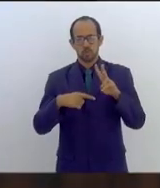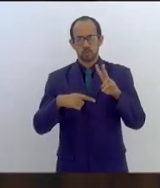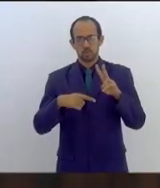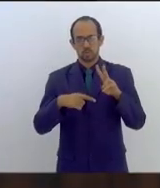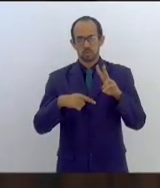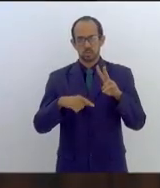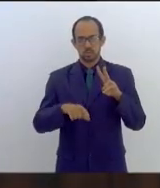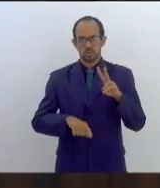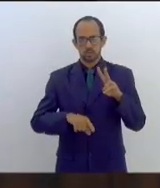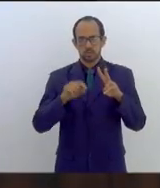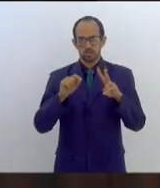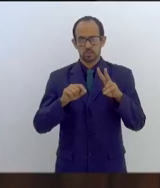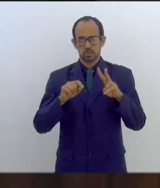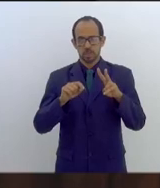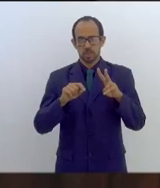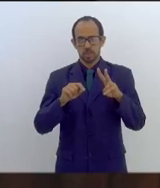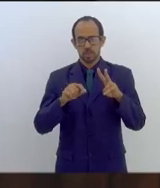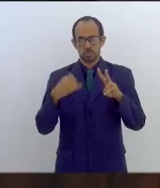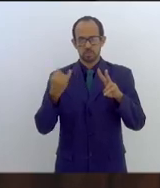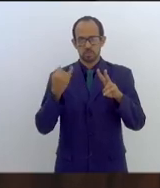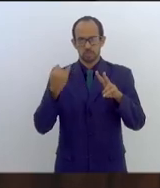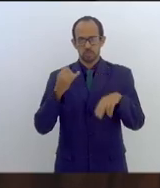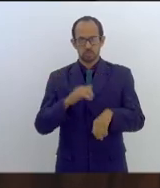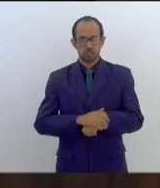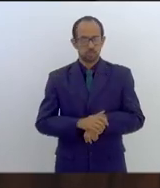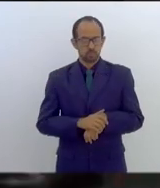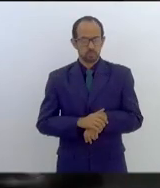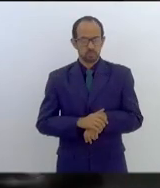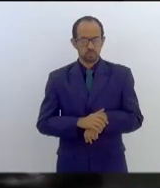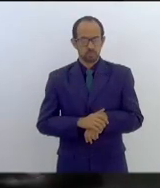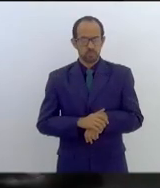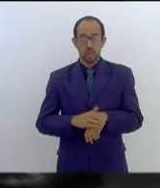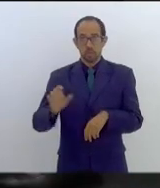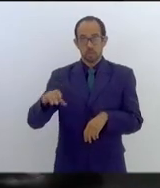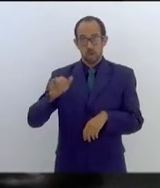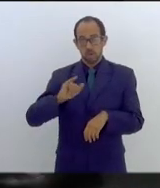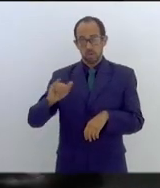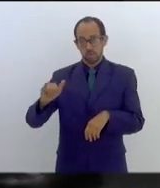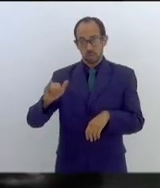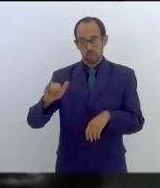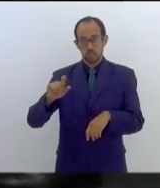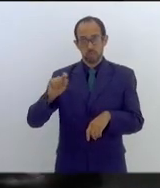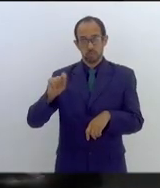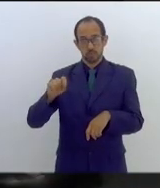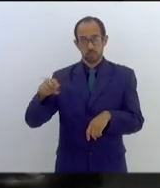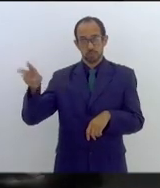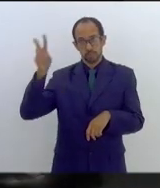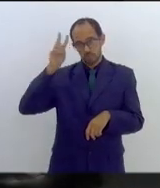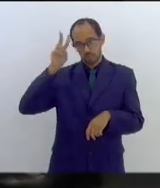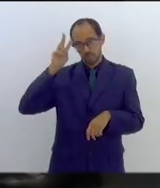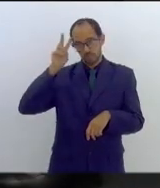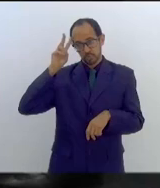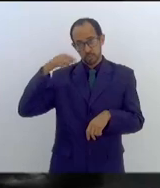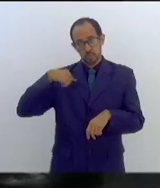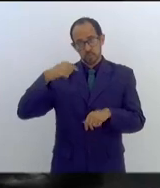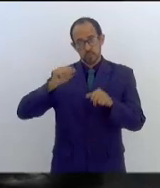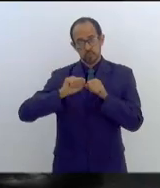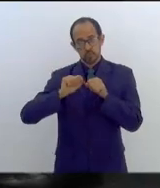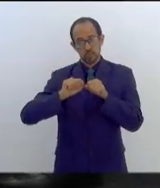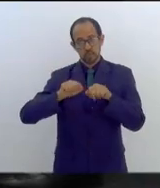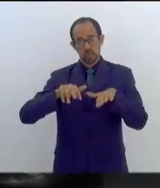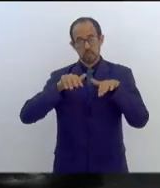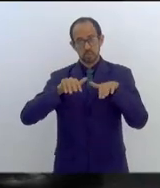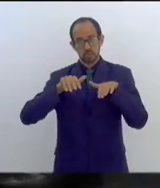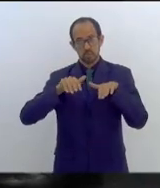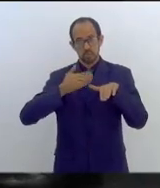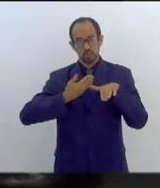dois destaques expressivos. Sim, deputado. Olha só, eu queria só alertar que na segunda-feira eu já vou fazer na parte da manhã a